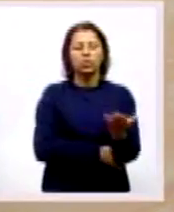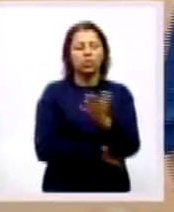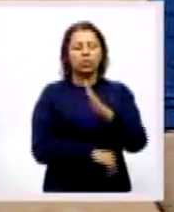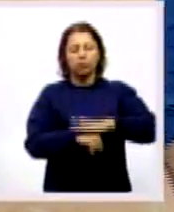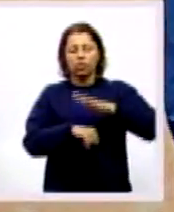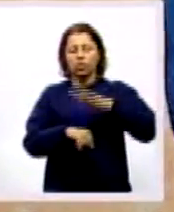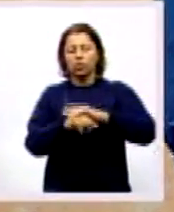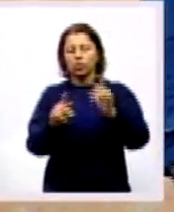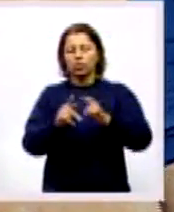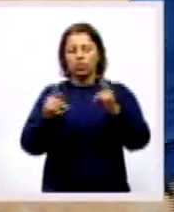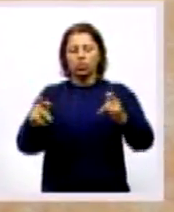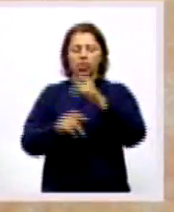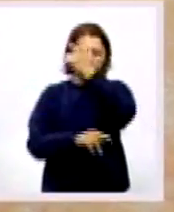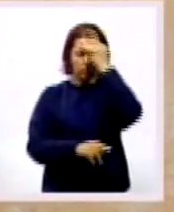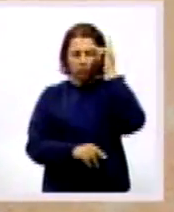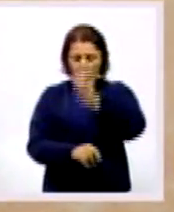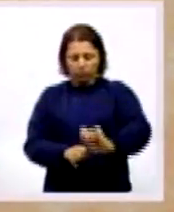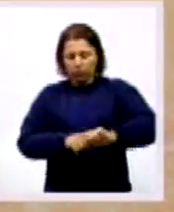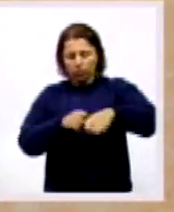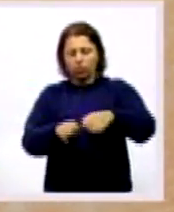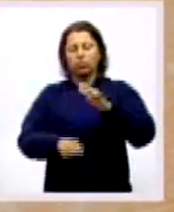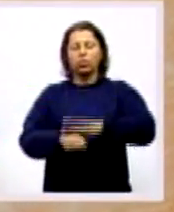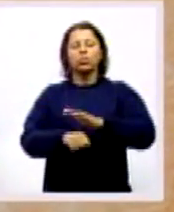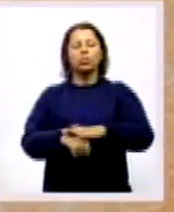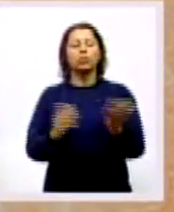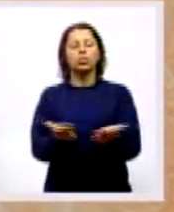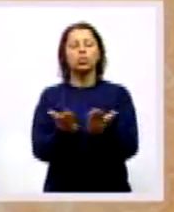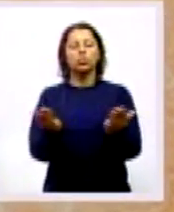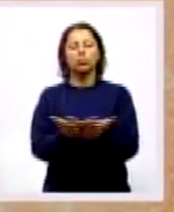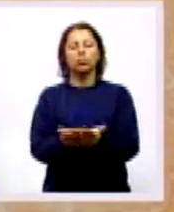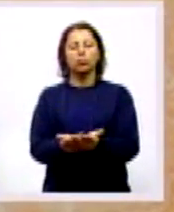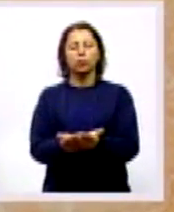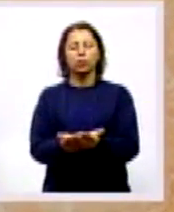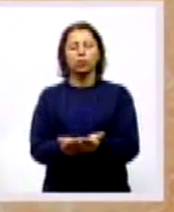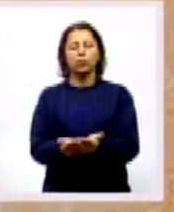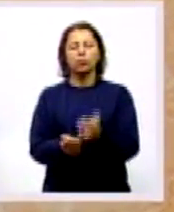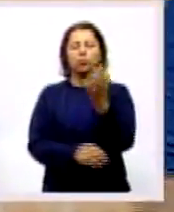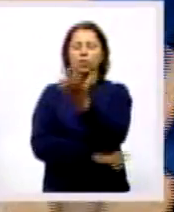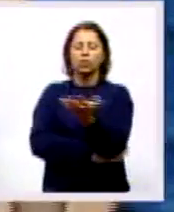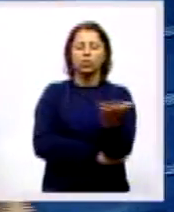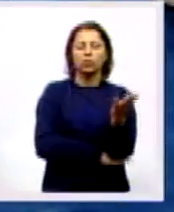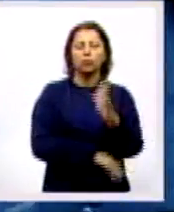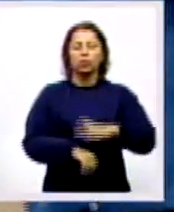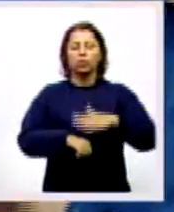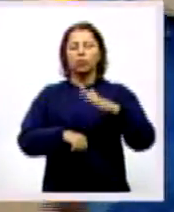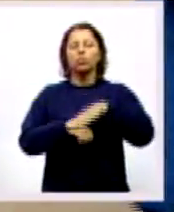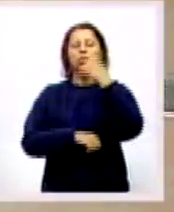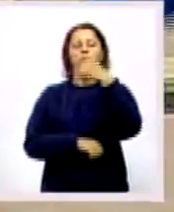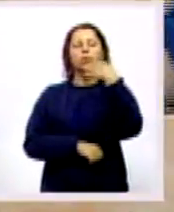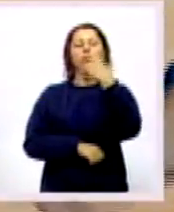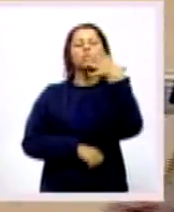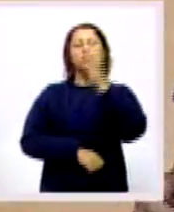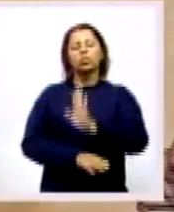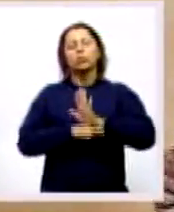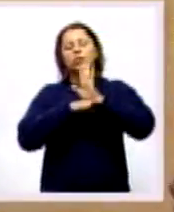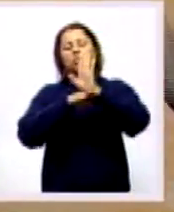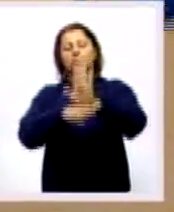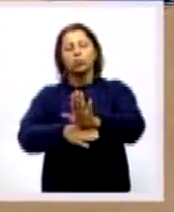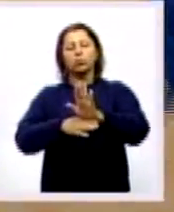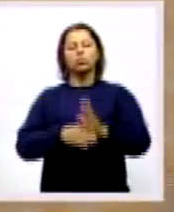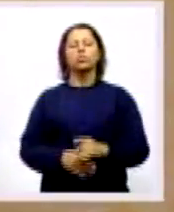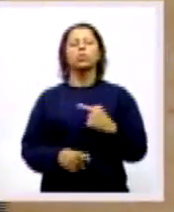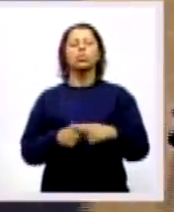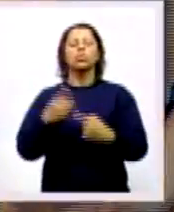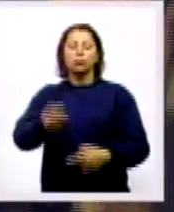entrega. Quanto mais pobre é aquele que pede, maior será a generosidade daquele que vai dar. A